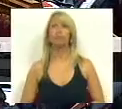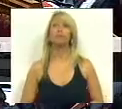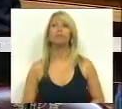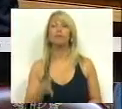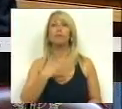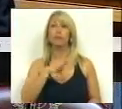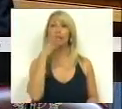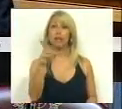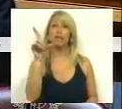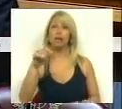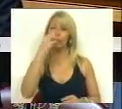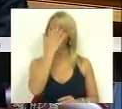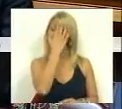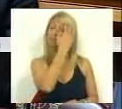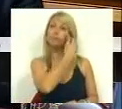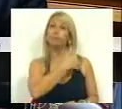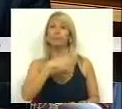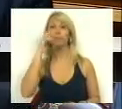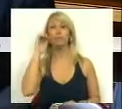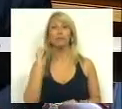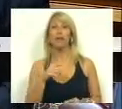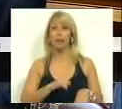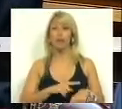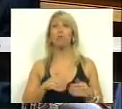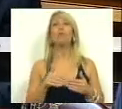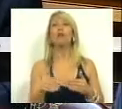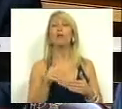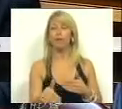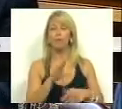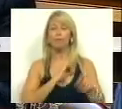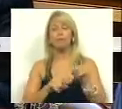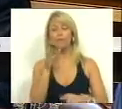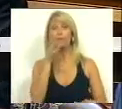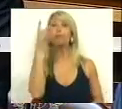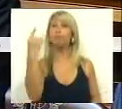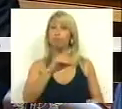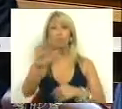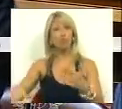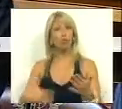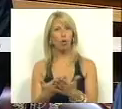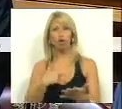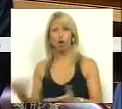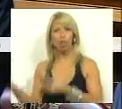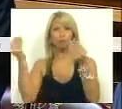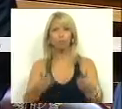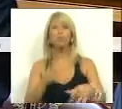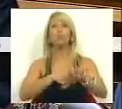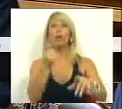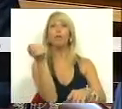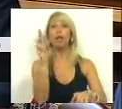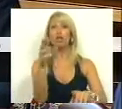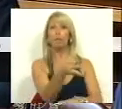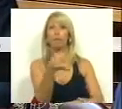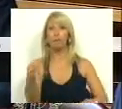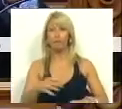Queria dizer também que, a seu tempo, terá o Sr. Deputado a nossa proposta sobre a taxa sobre os PPPs.